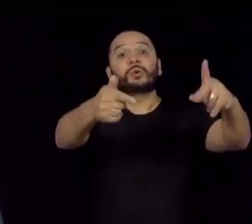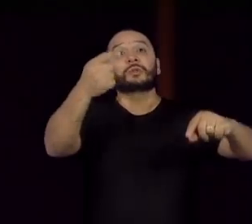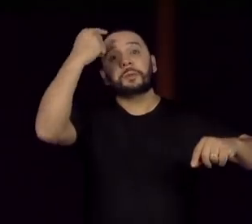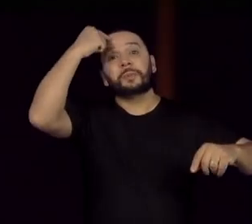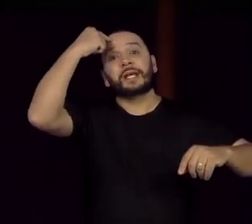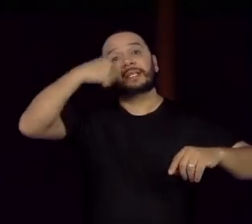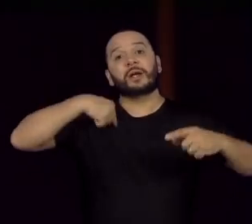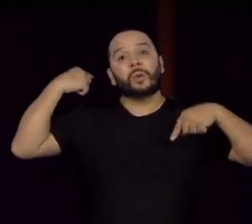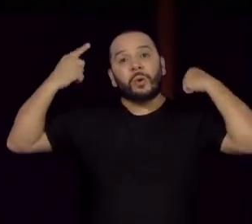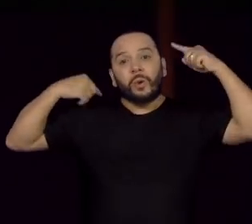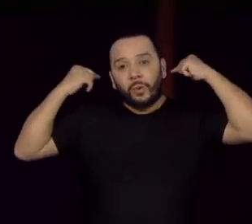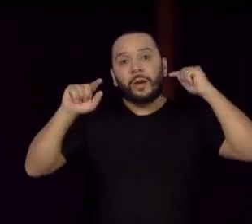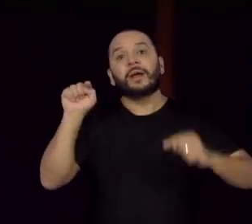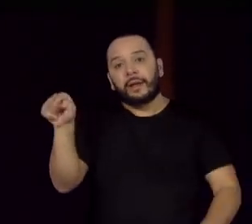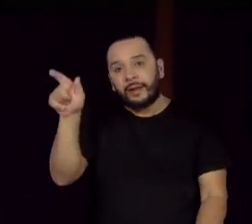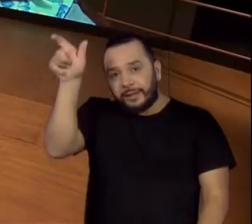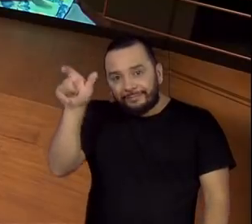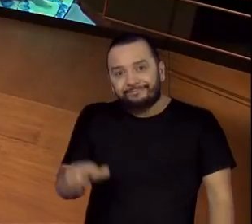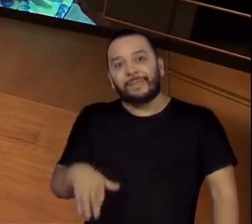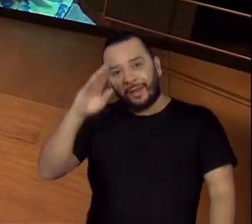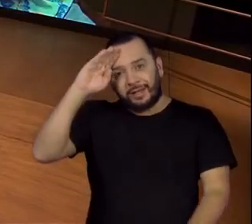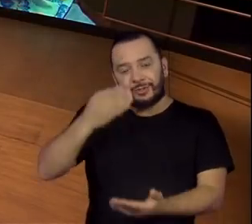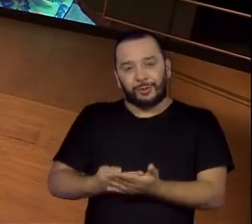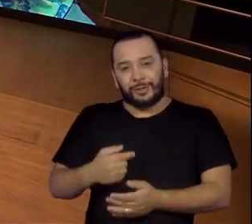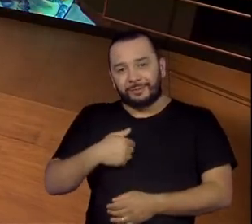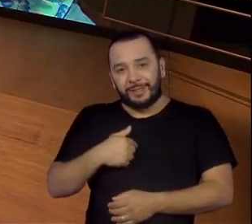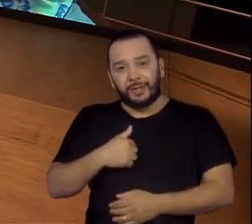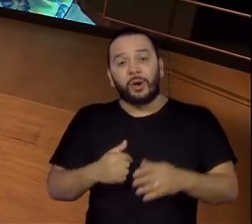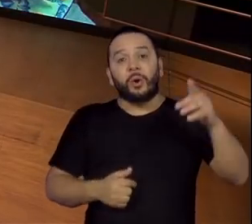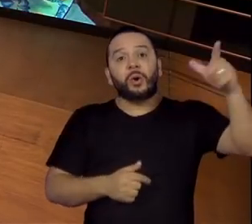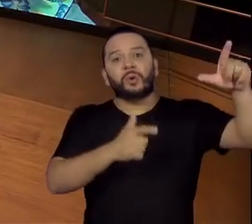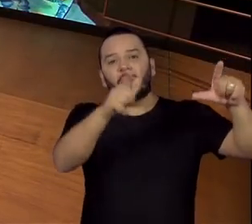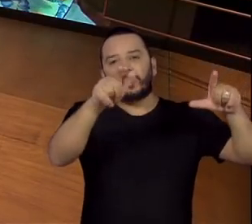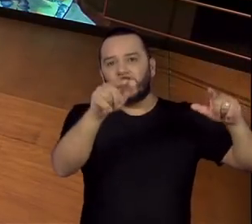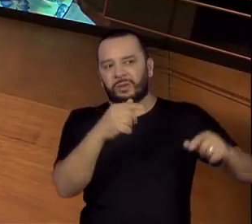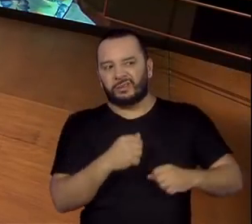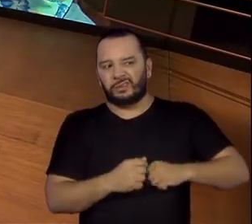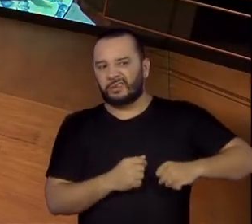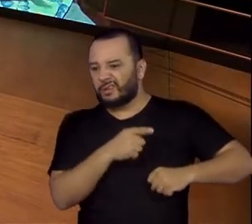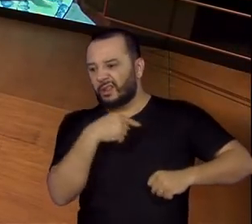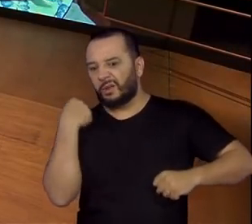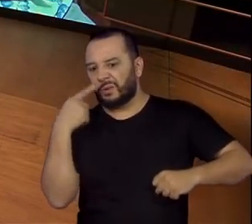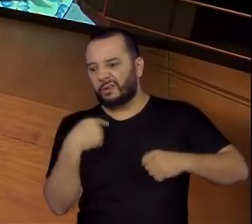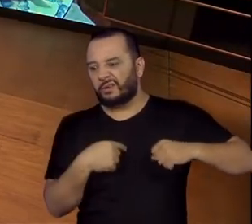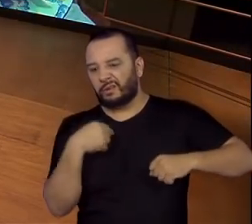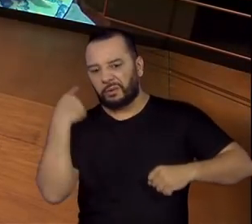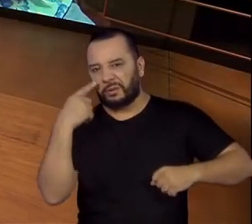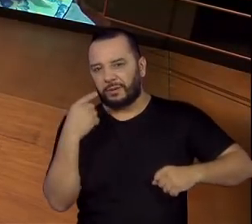E os outros acharam que eu era maluco.